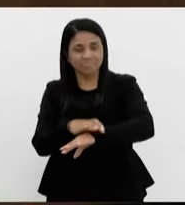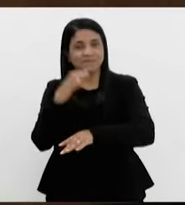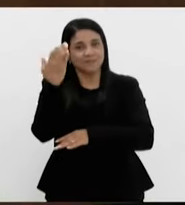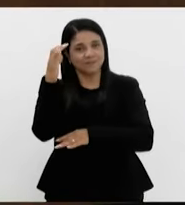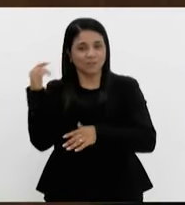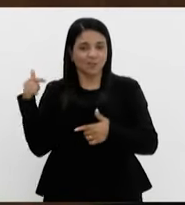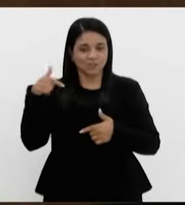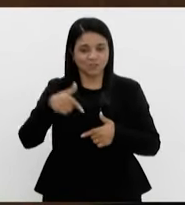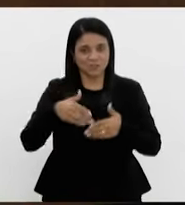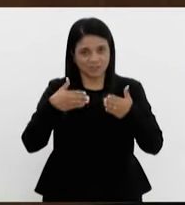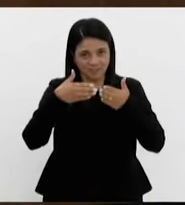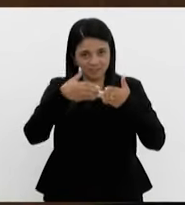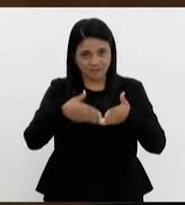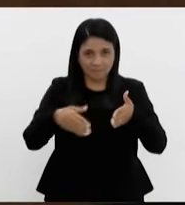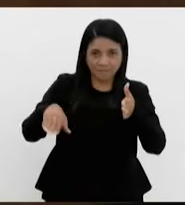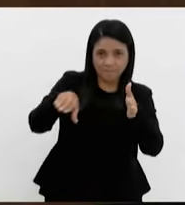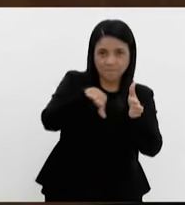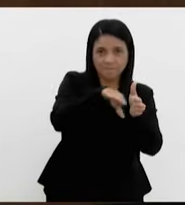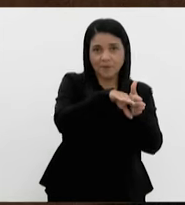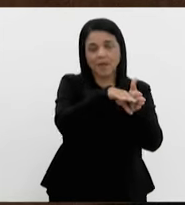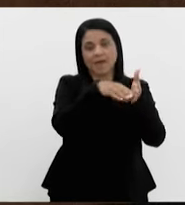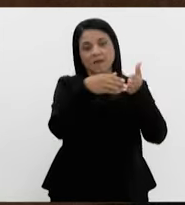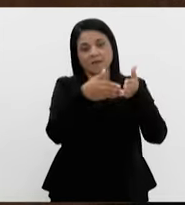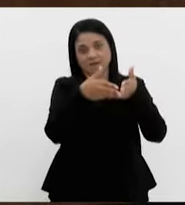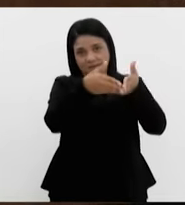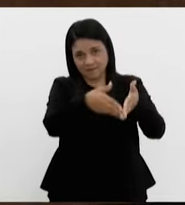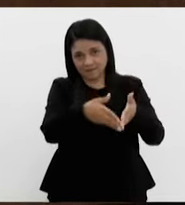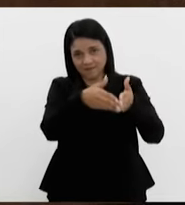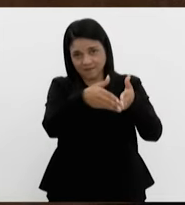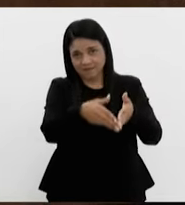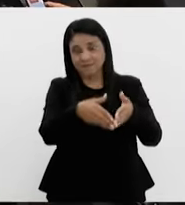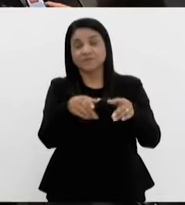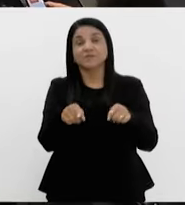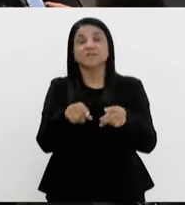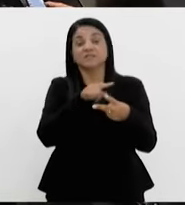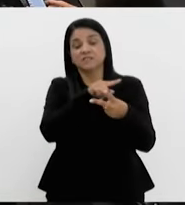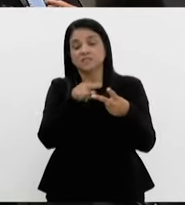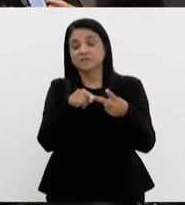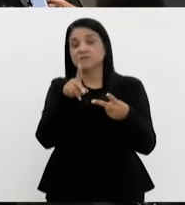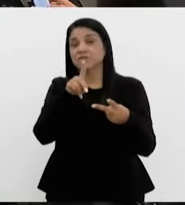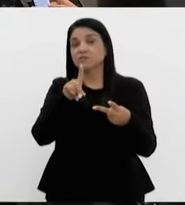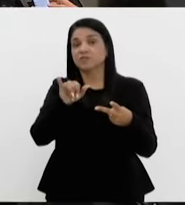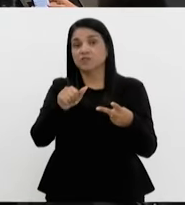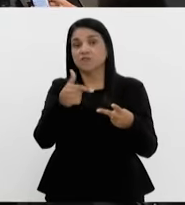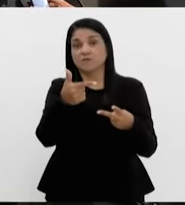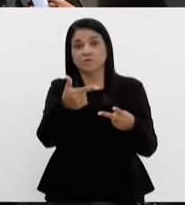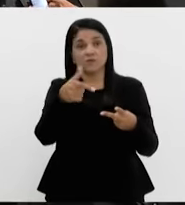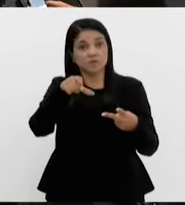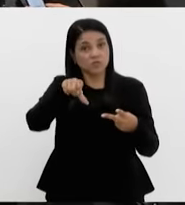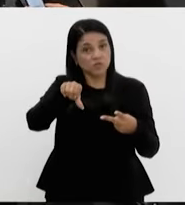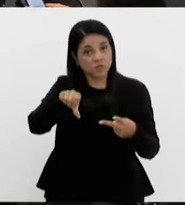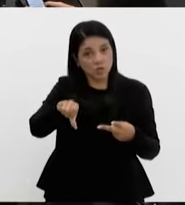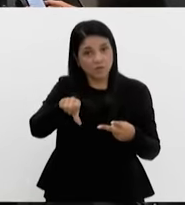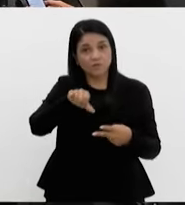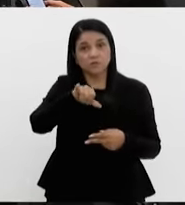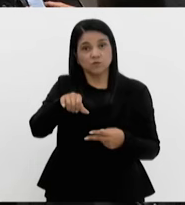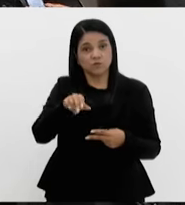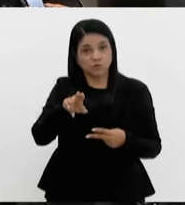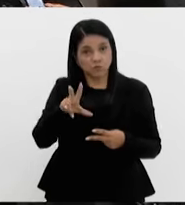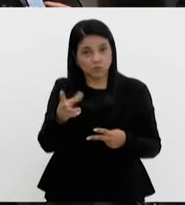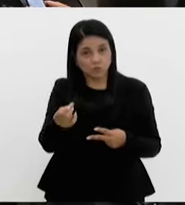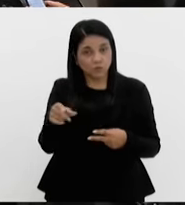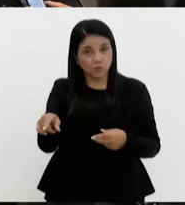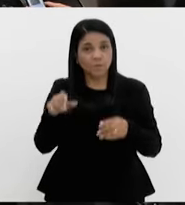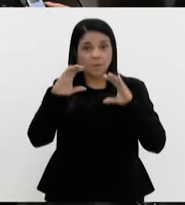22. E no dia 29, no Maracanãzinho, também outra celebração. Todos